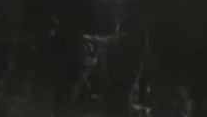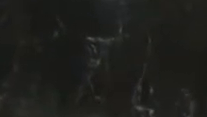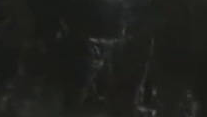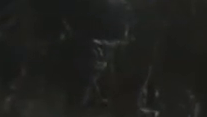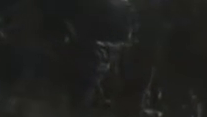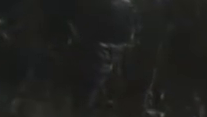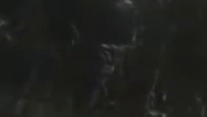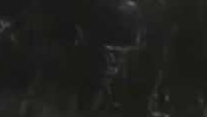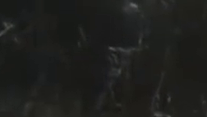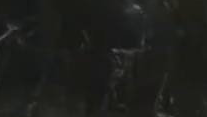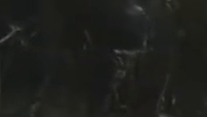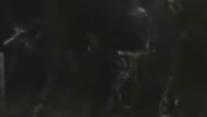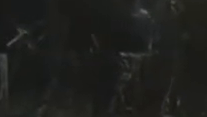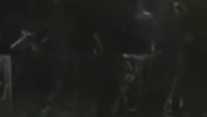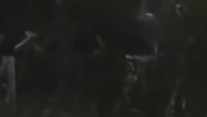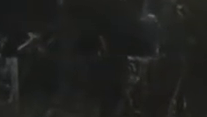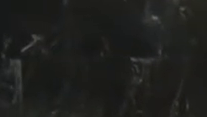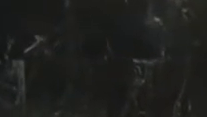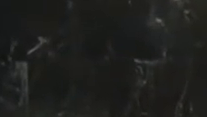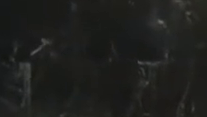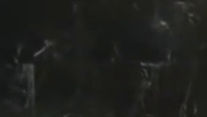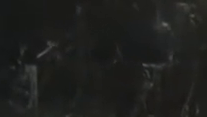E aí